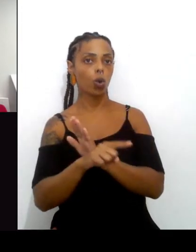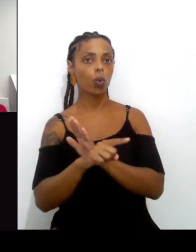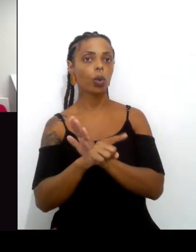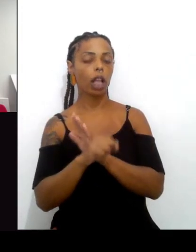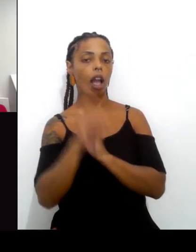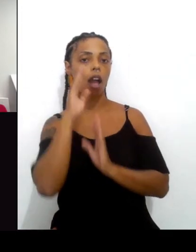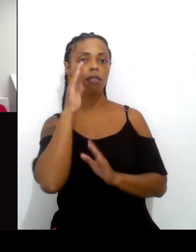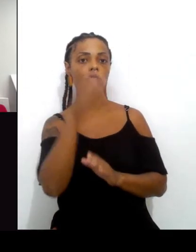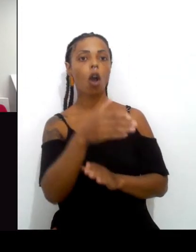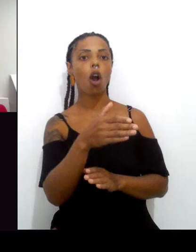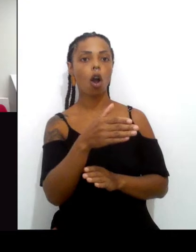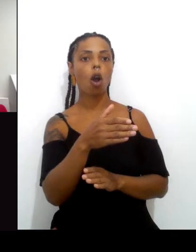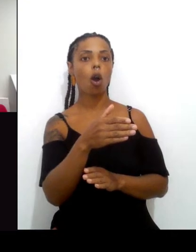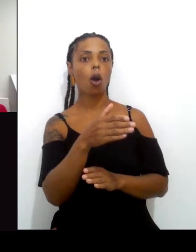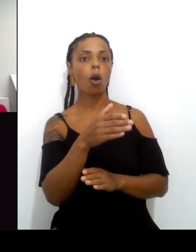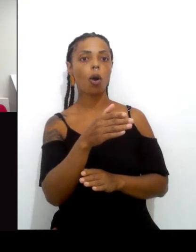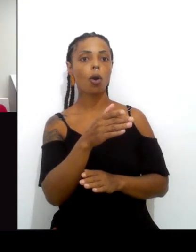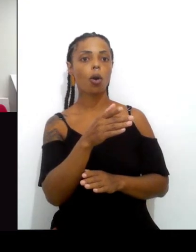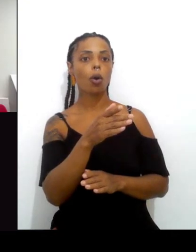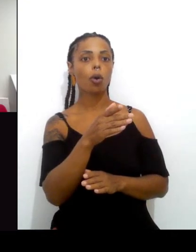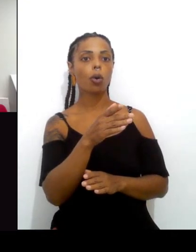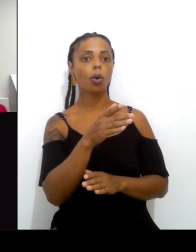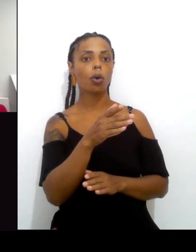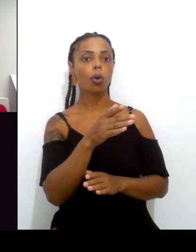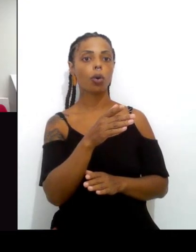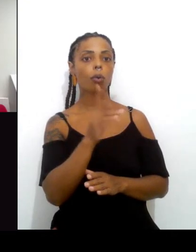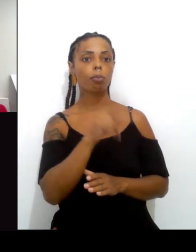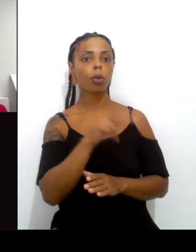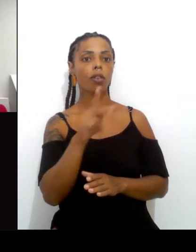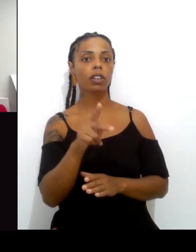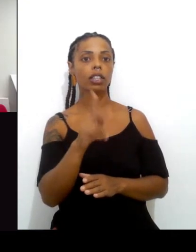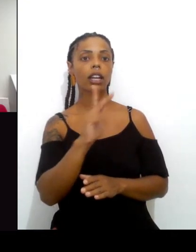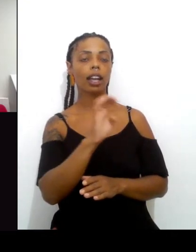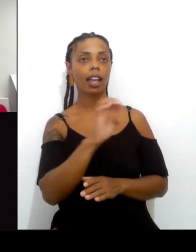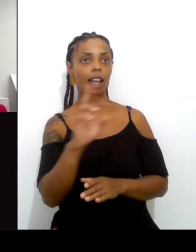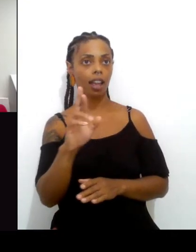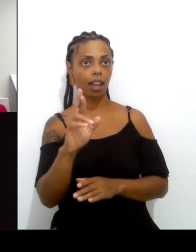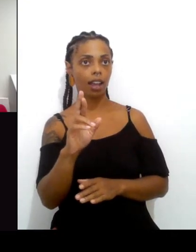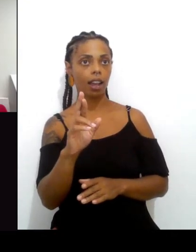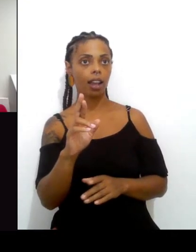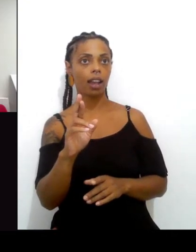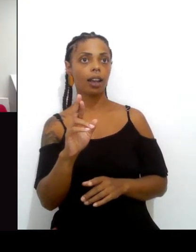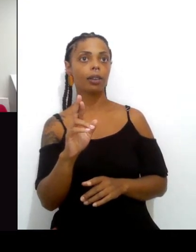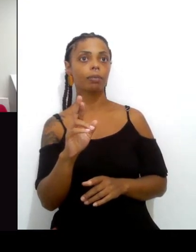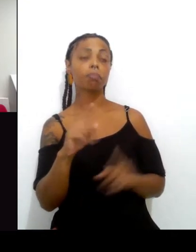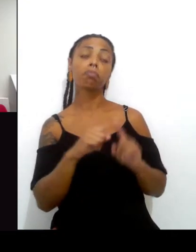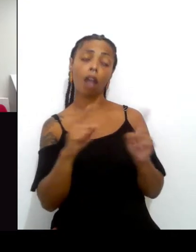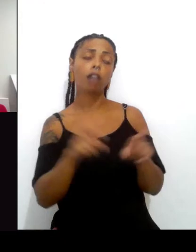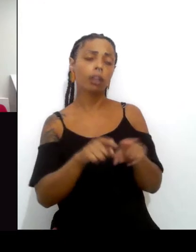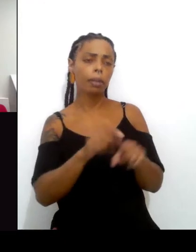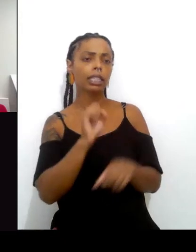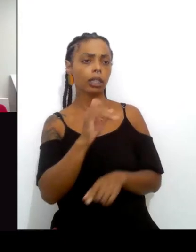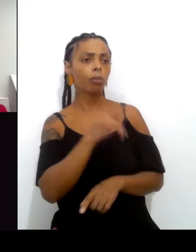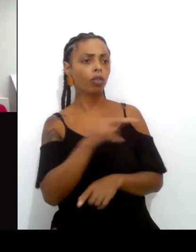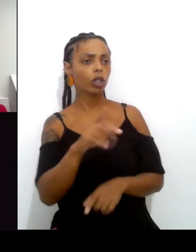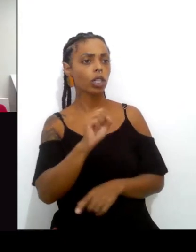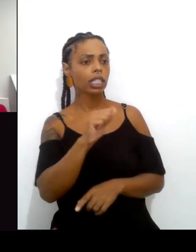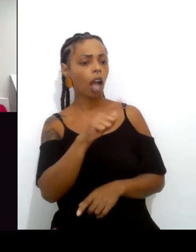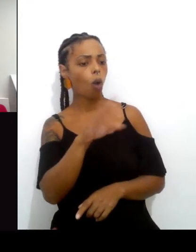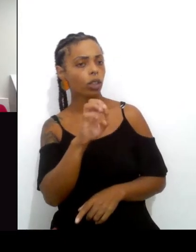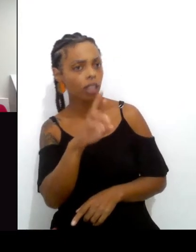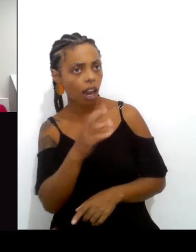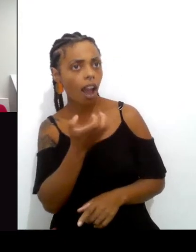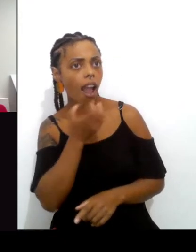mais diretamente a o professor quer mais mais uma vez também o Professor